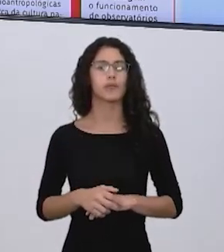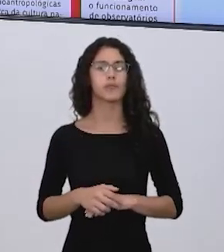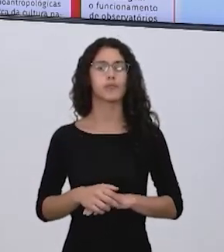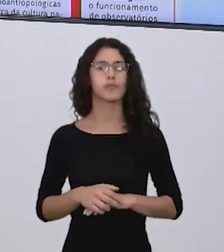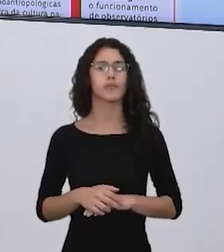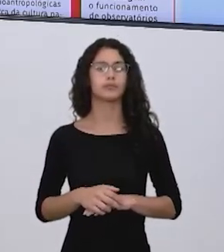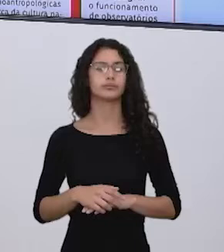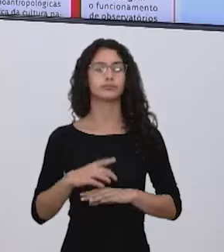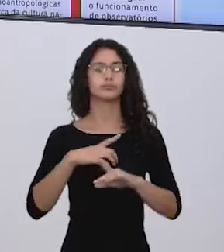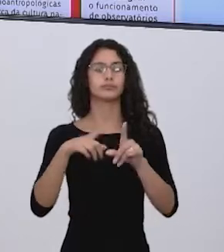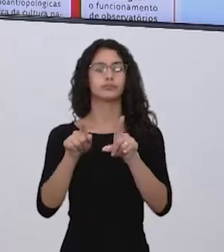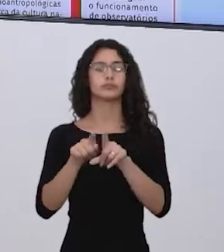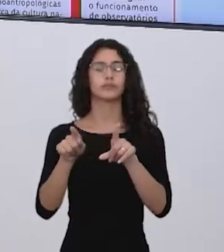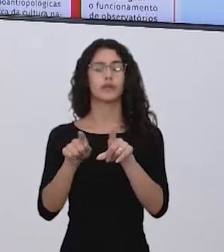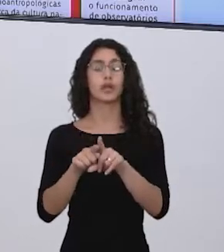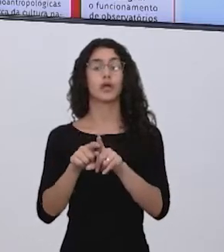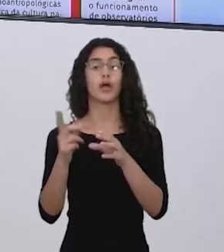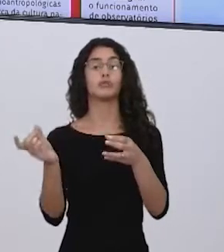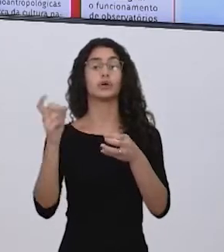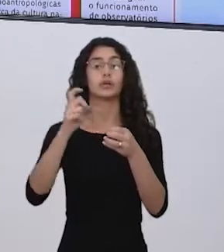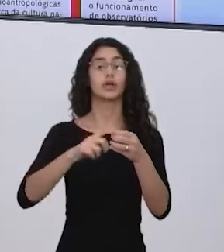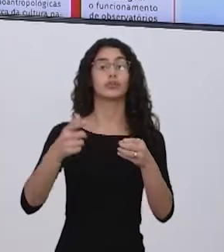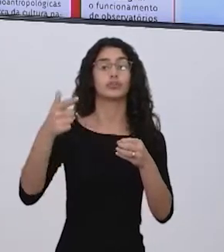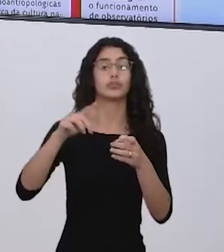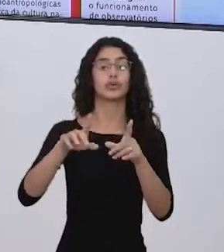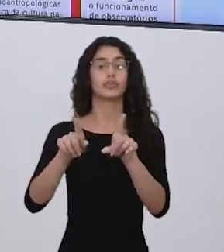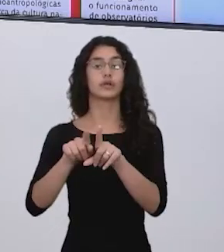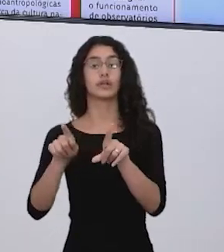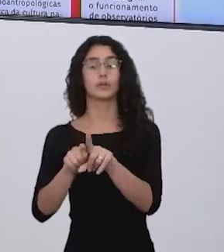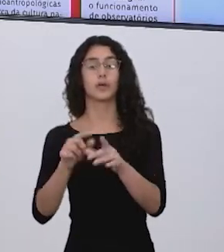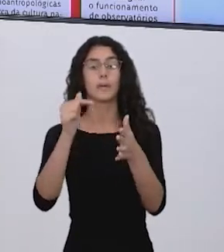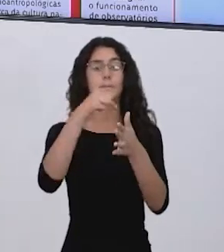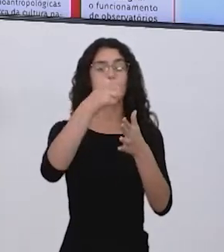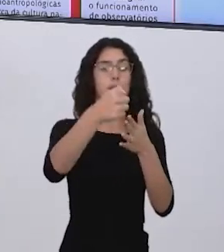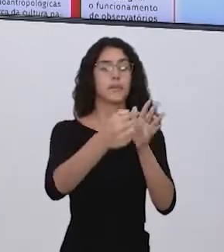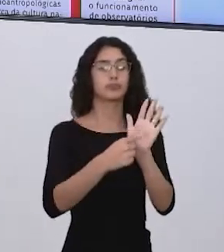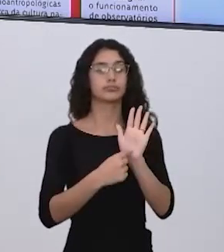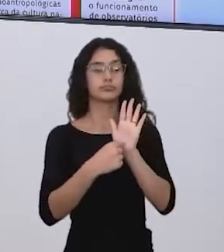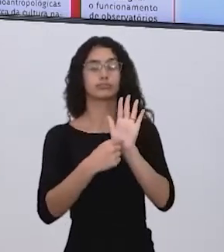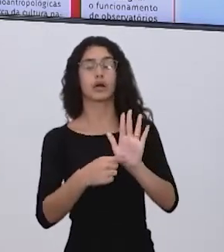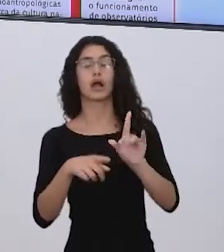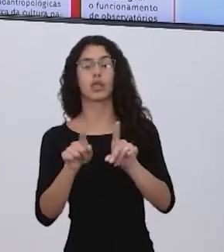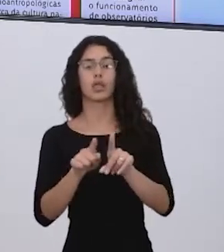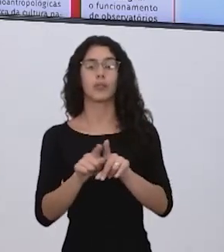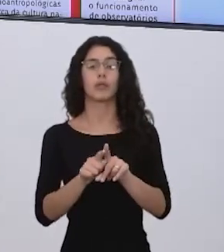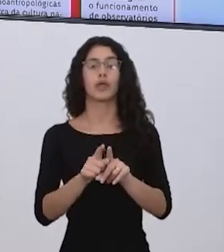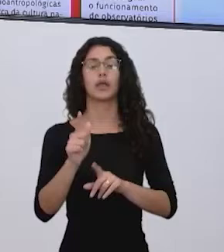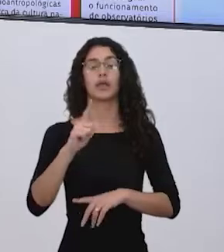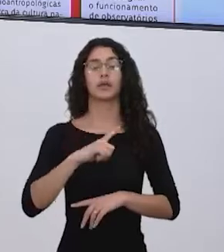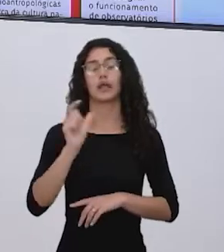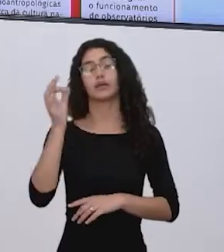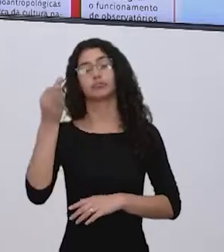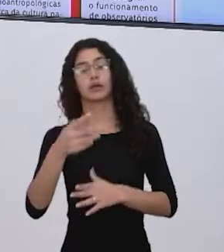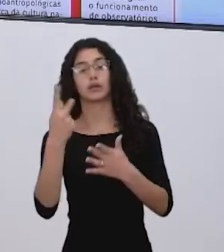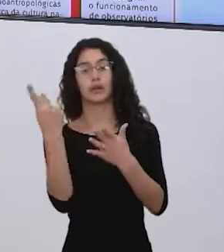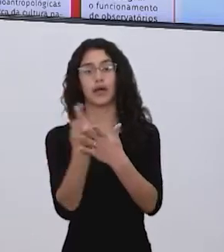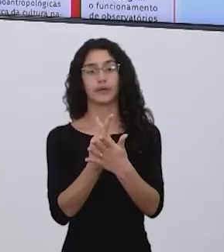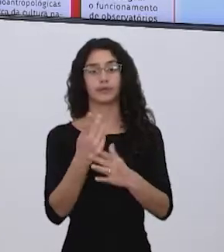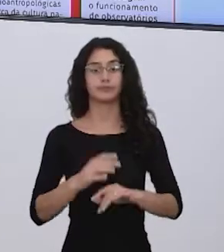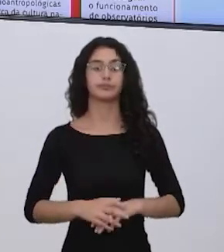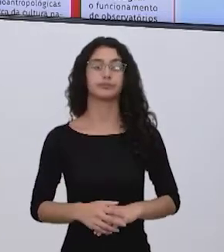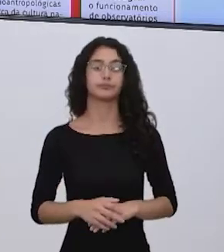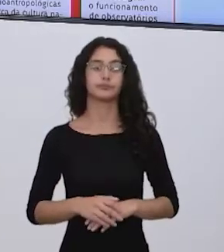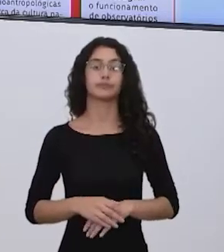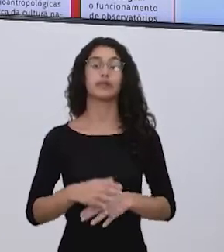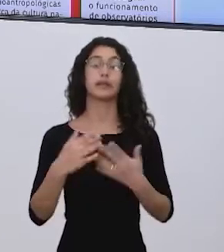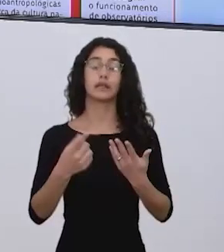aprofundamento, para que justamente a gente pudesse voltar e ver quais foram os pontos que ficaram, não ficaram, o que deu certo, o que não deu. Então, aqui,